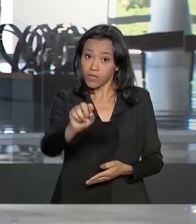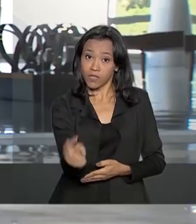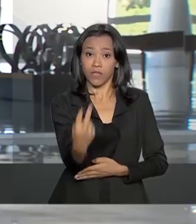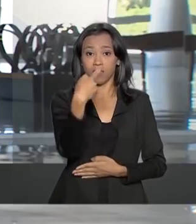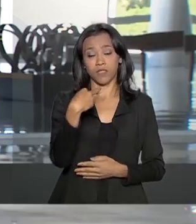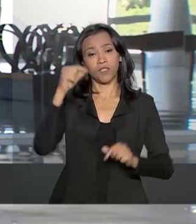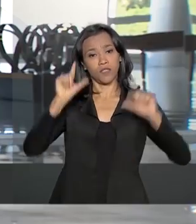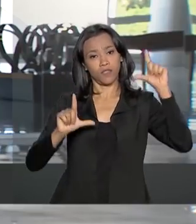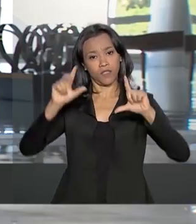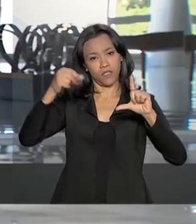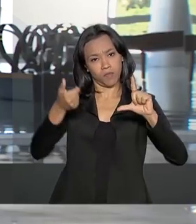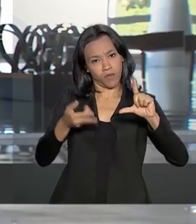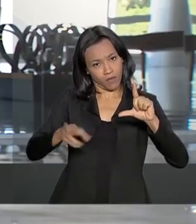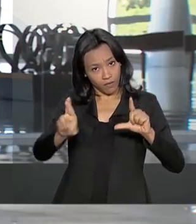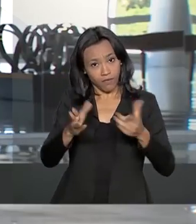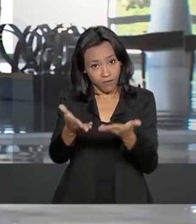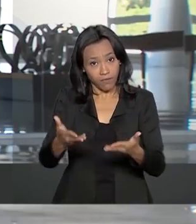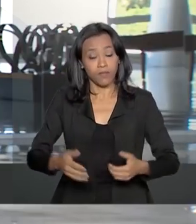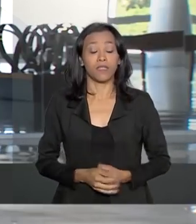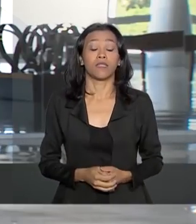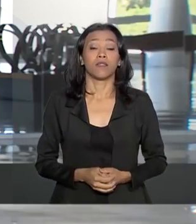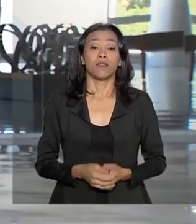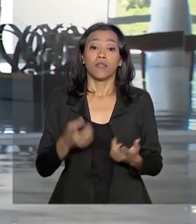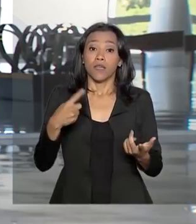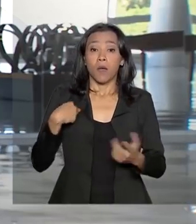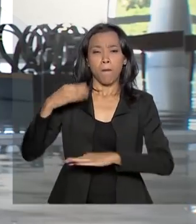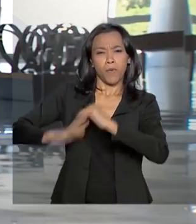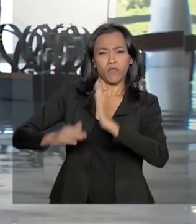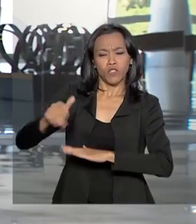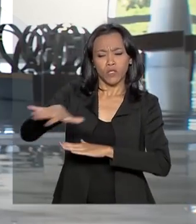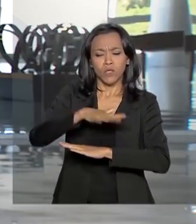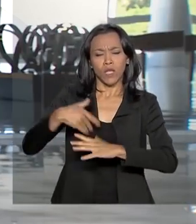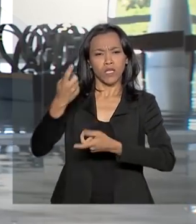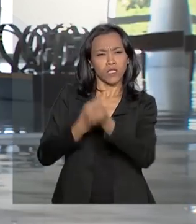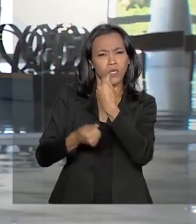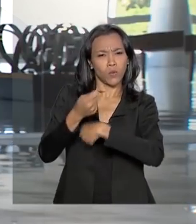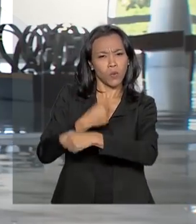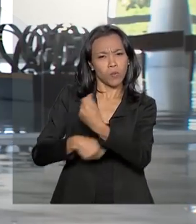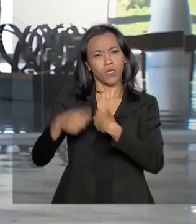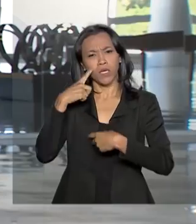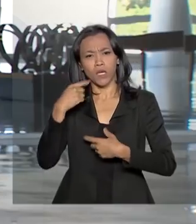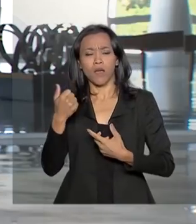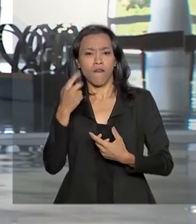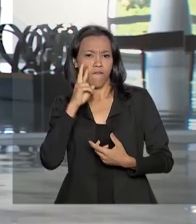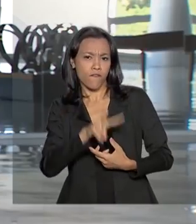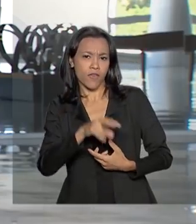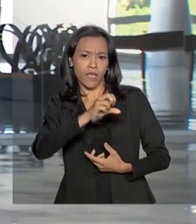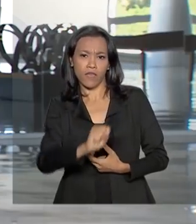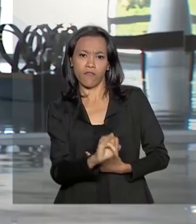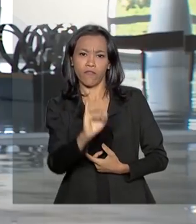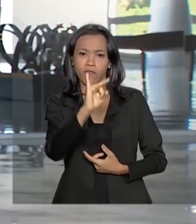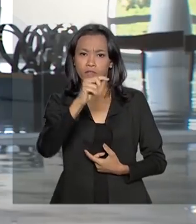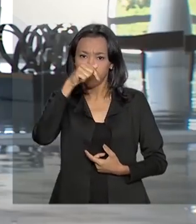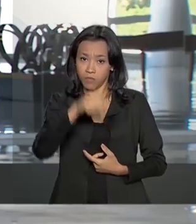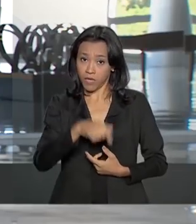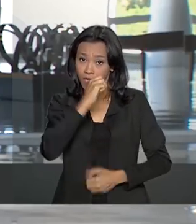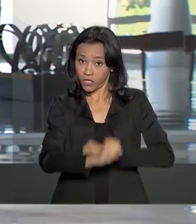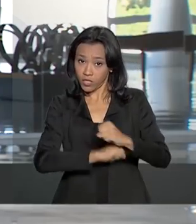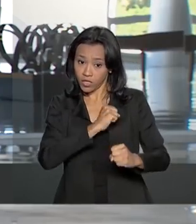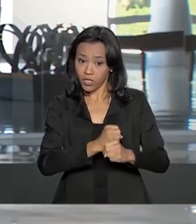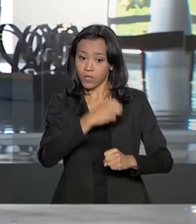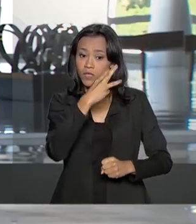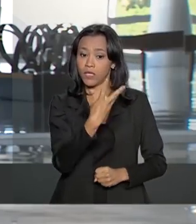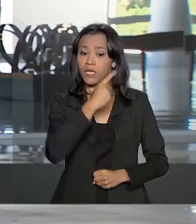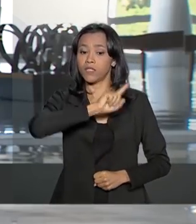a NBR e TV do governo federal. Analistas do mercado financeiro prevêem a inflação para este ano em 3